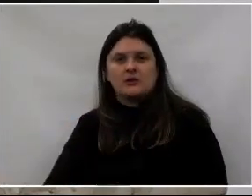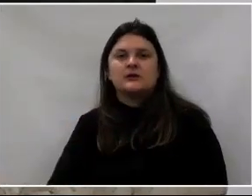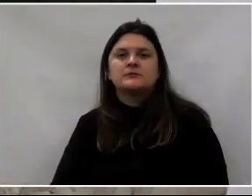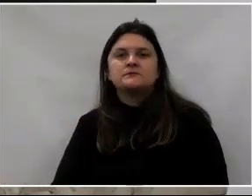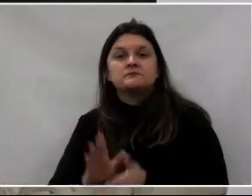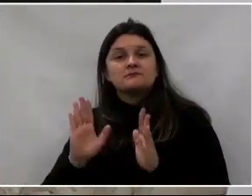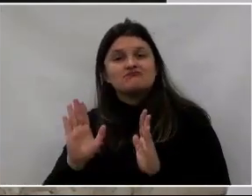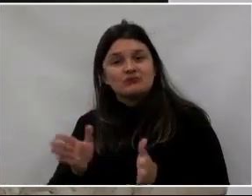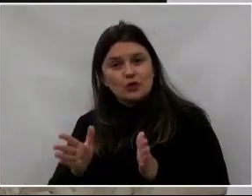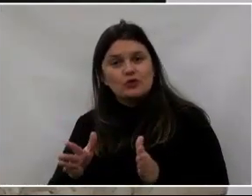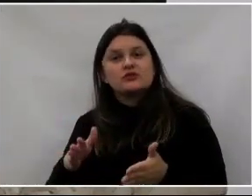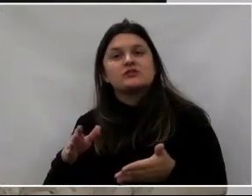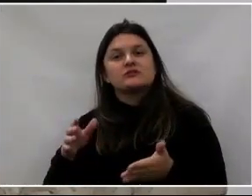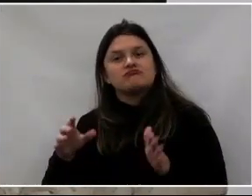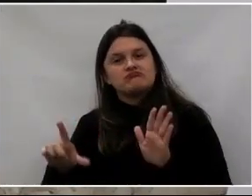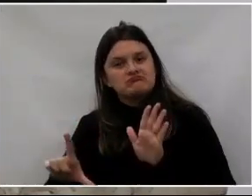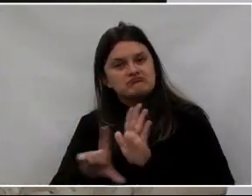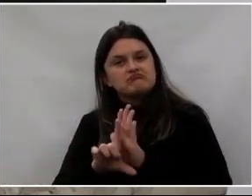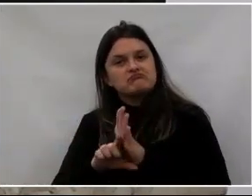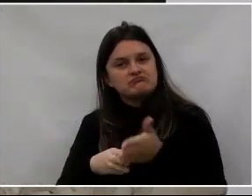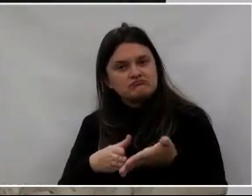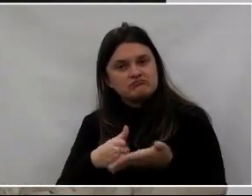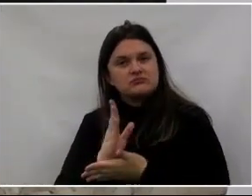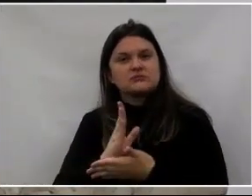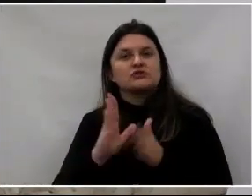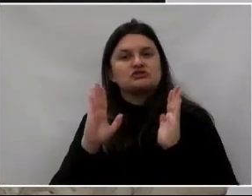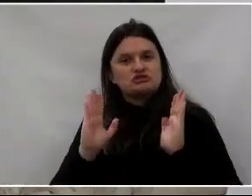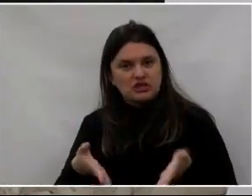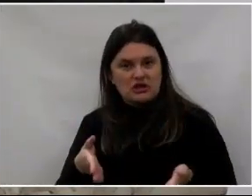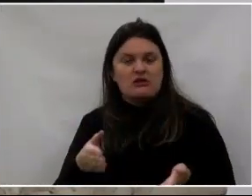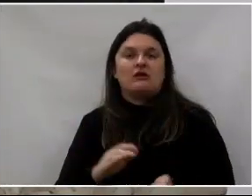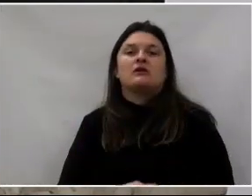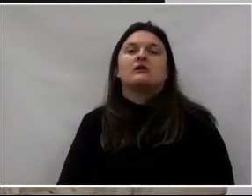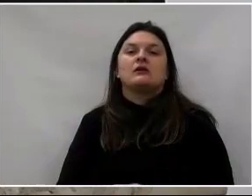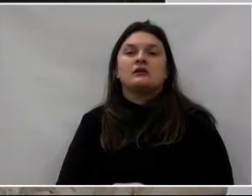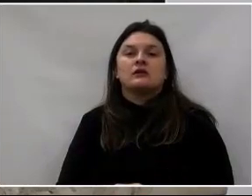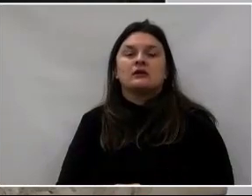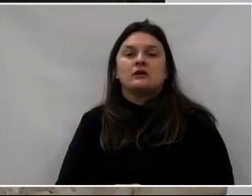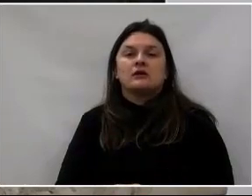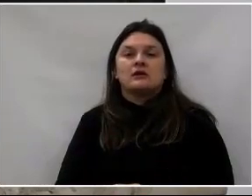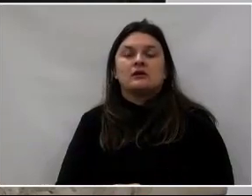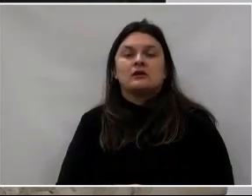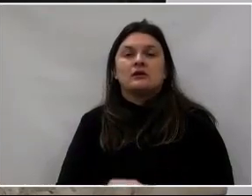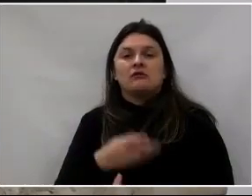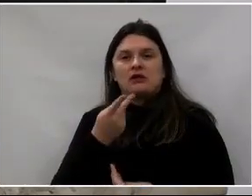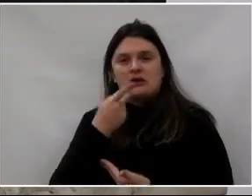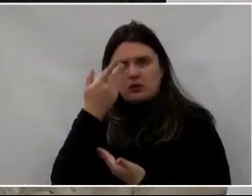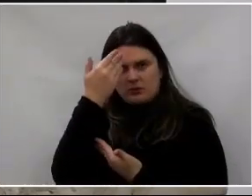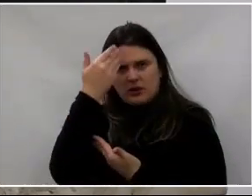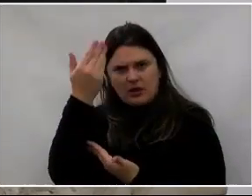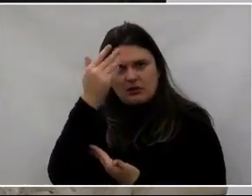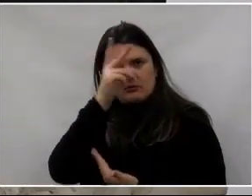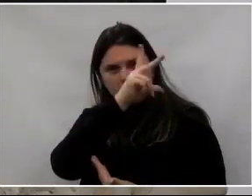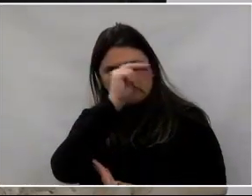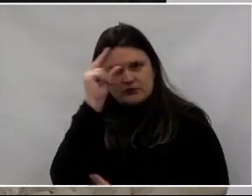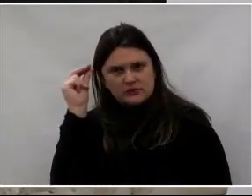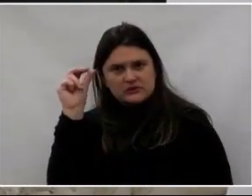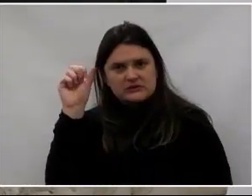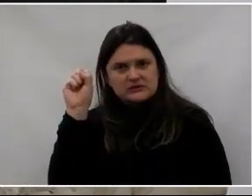Então, hoje foi sancionada a lei, hoje então já é lei. E queria agradecer muito ao prefeito Santim